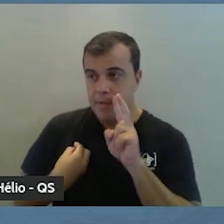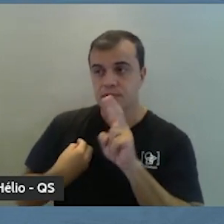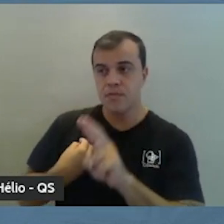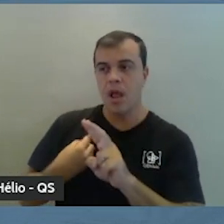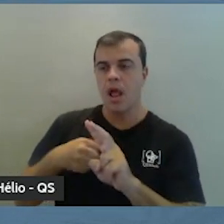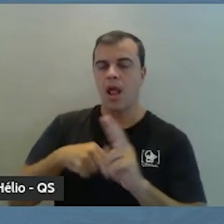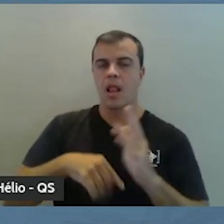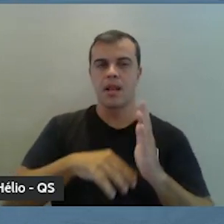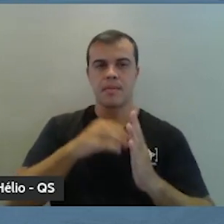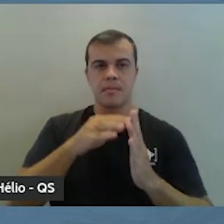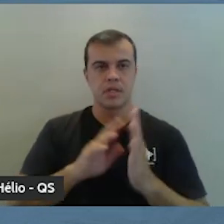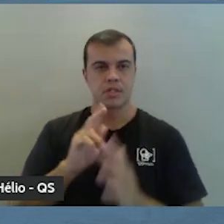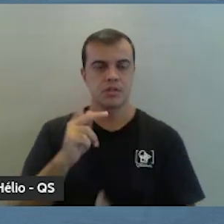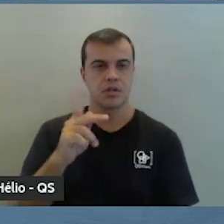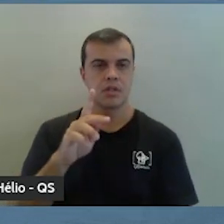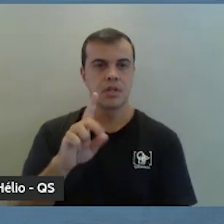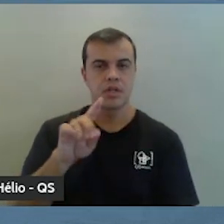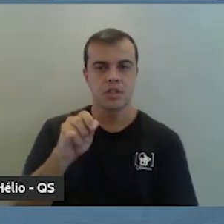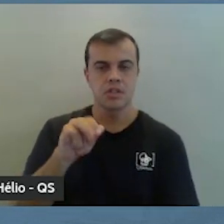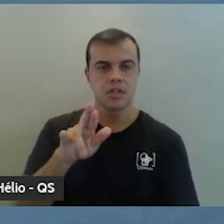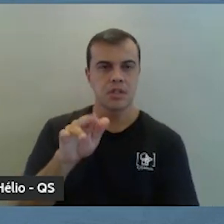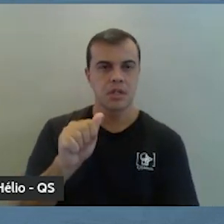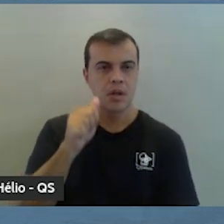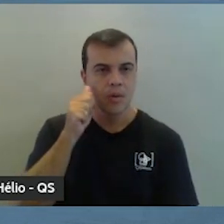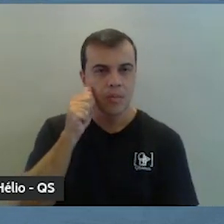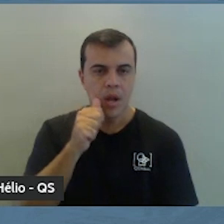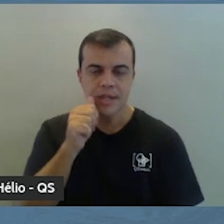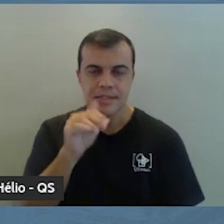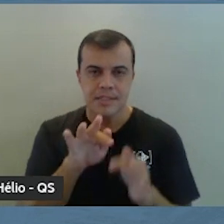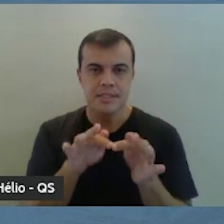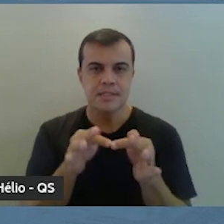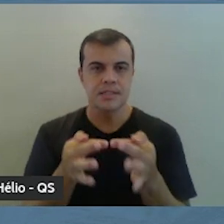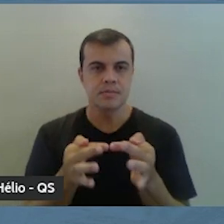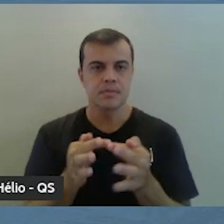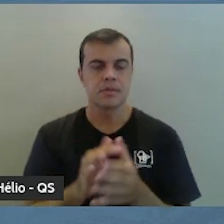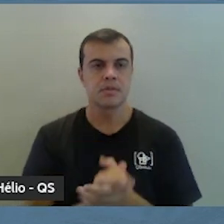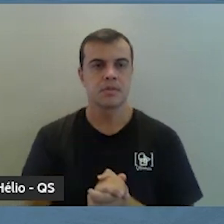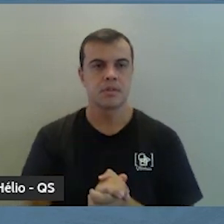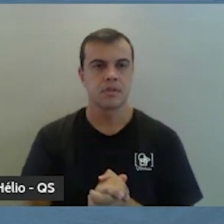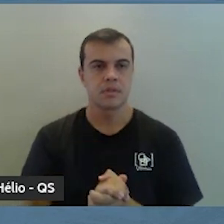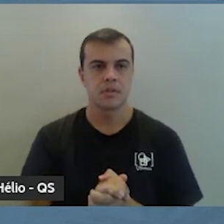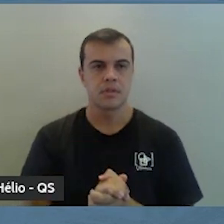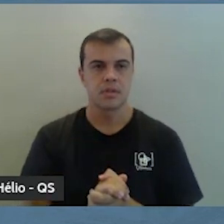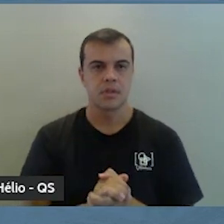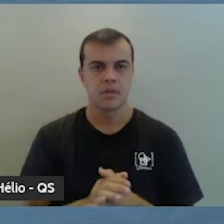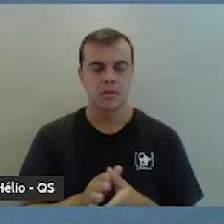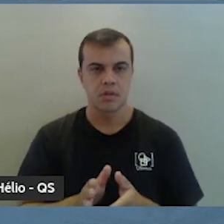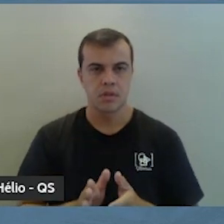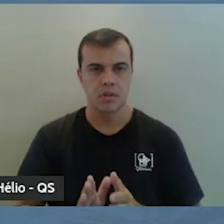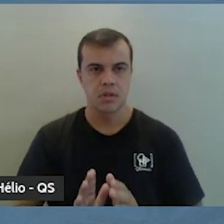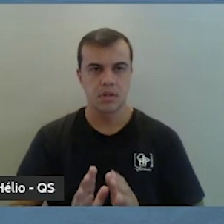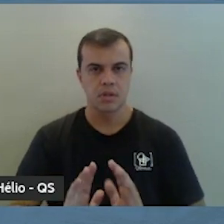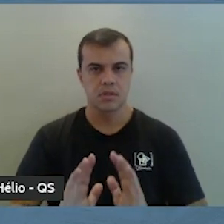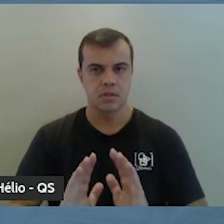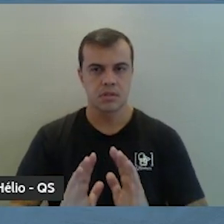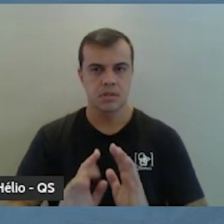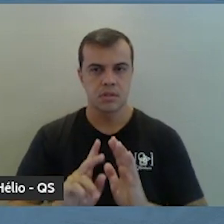é a história da Dejanira? Dejanira é uma mulher simples, ela não nasce numa